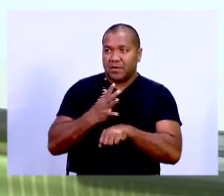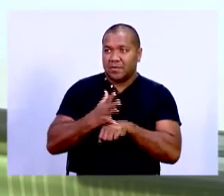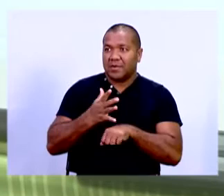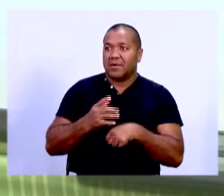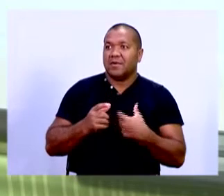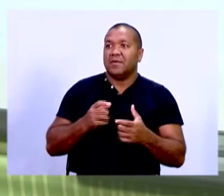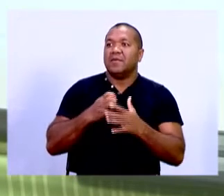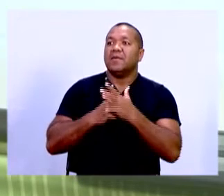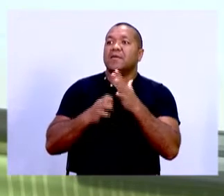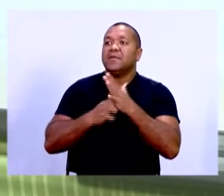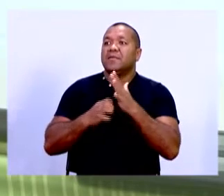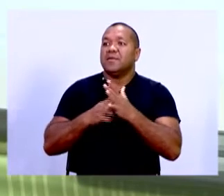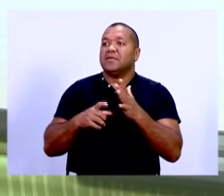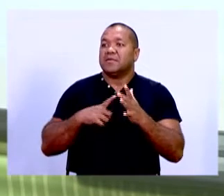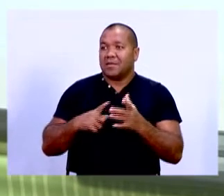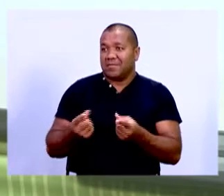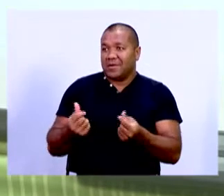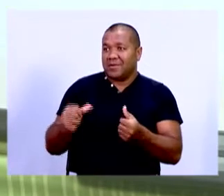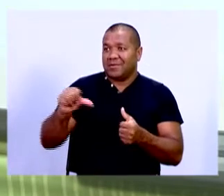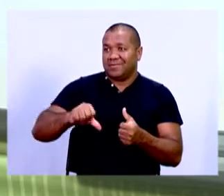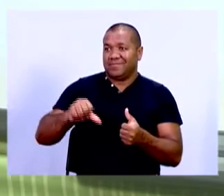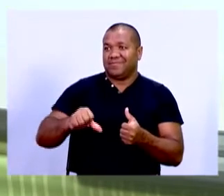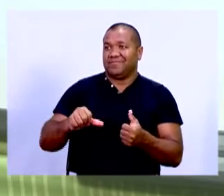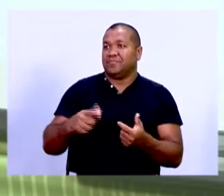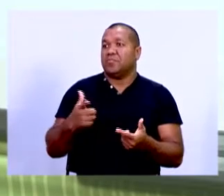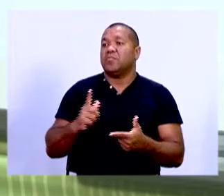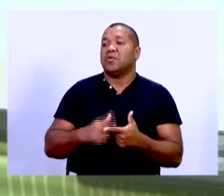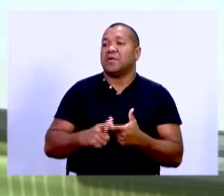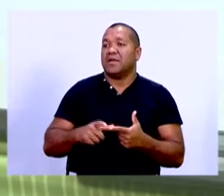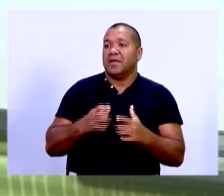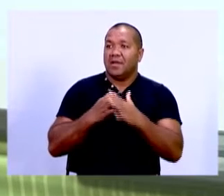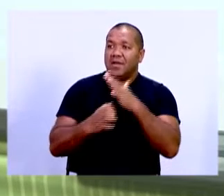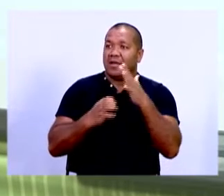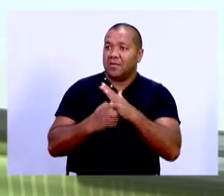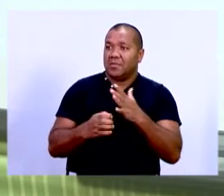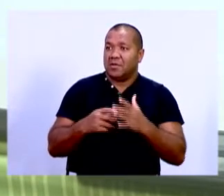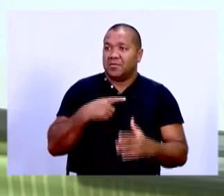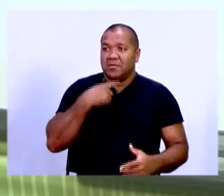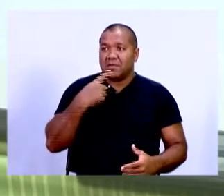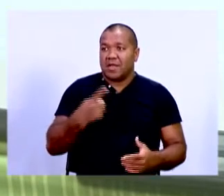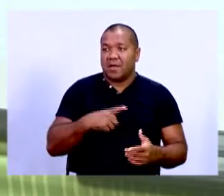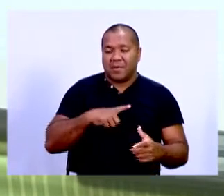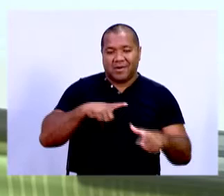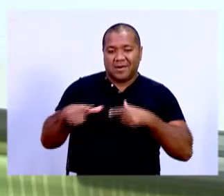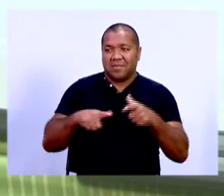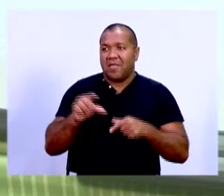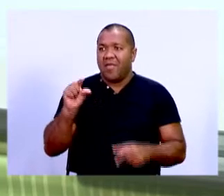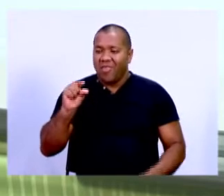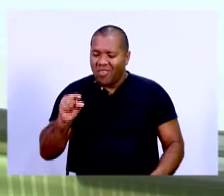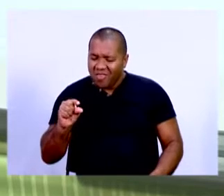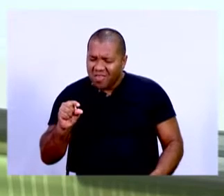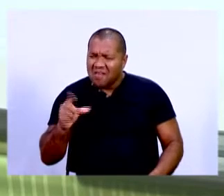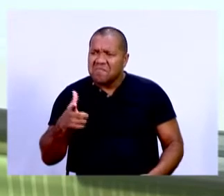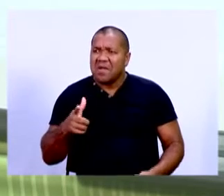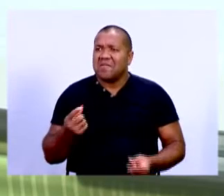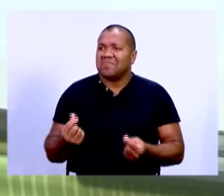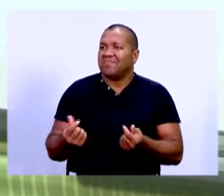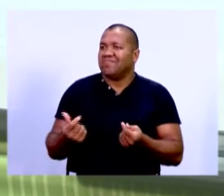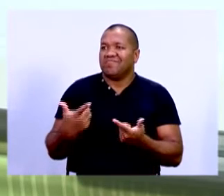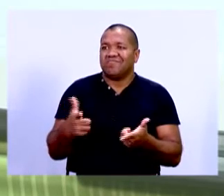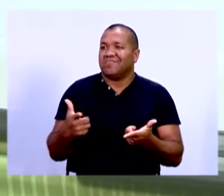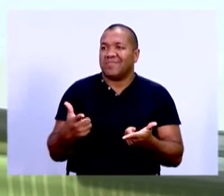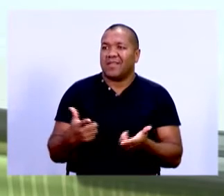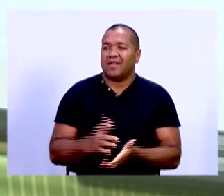prejuízo, porque não é viável para a empresa ficar fazendo esse tipo de reparos pequenos que não levam a benefício